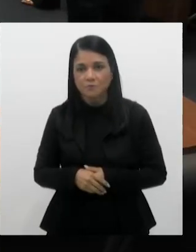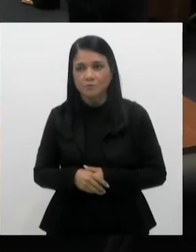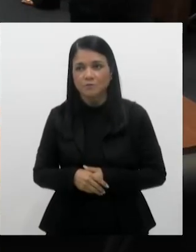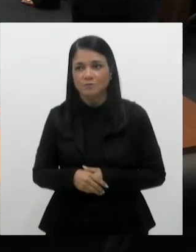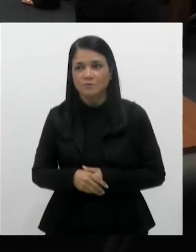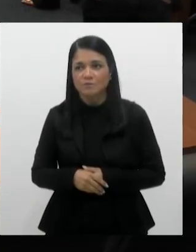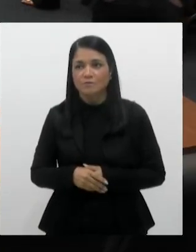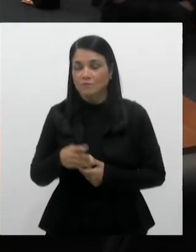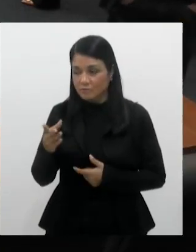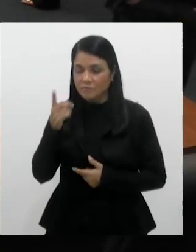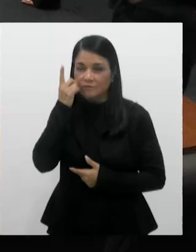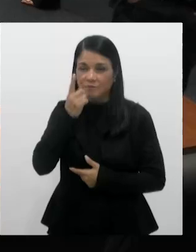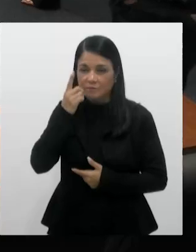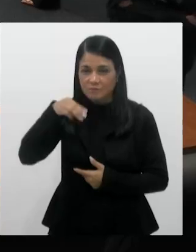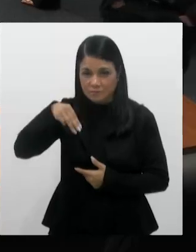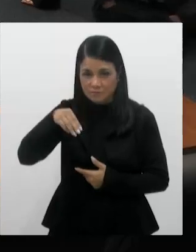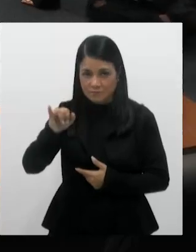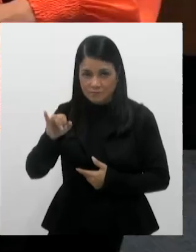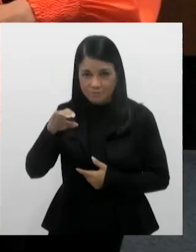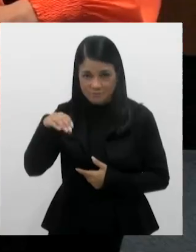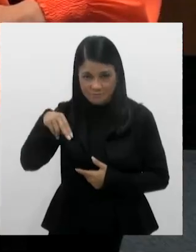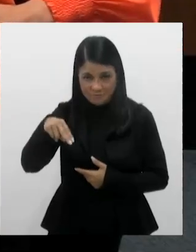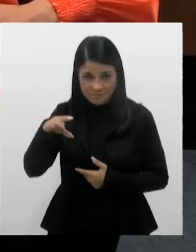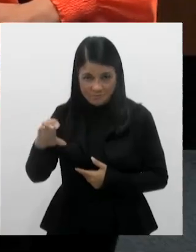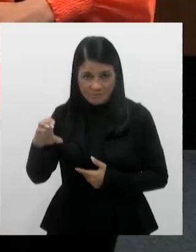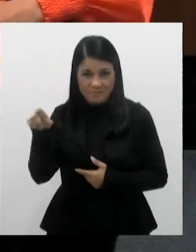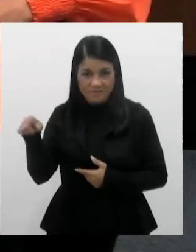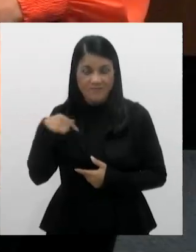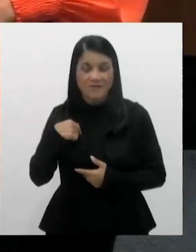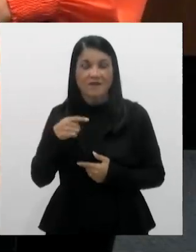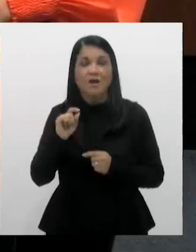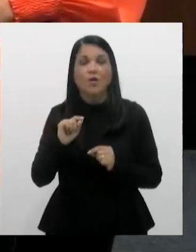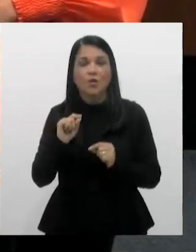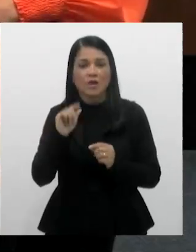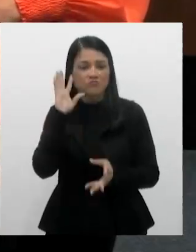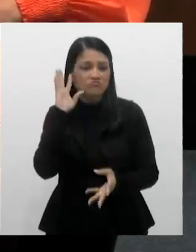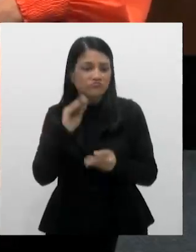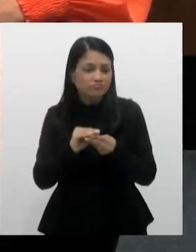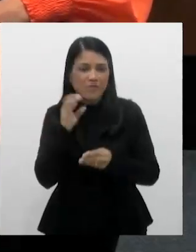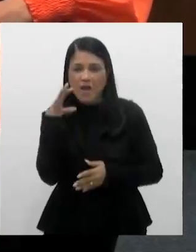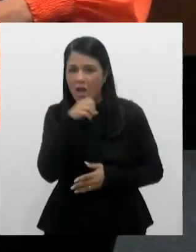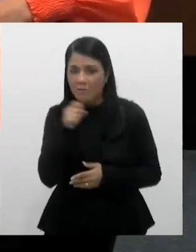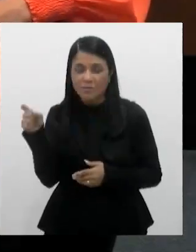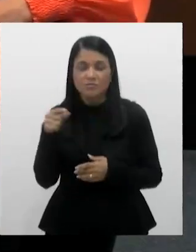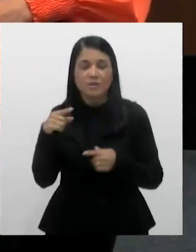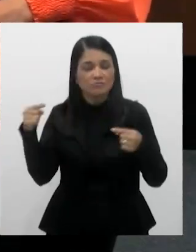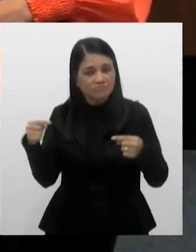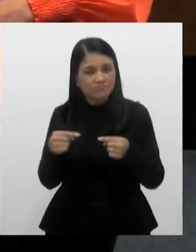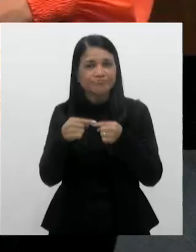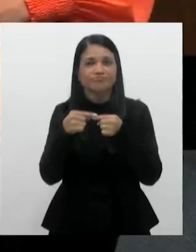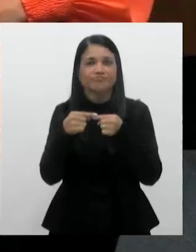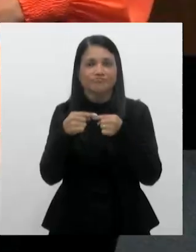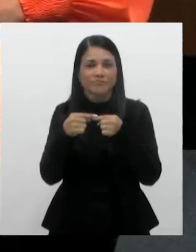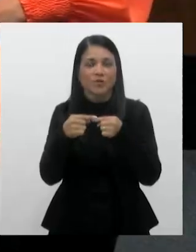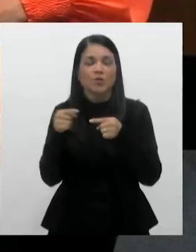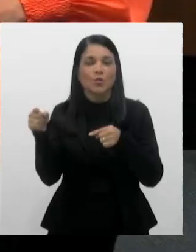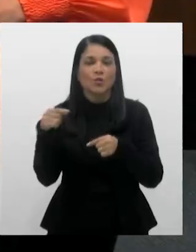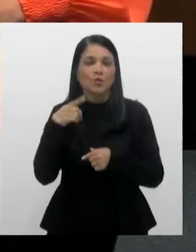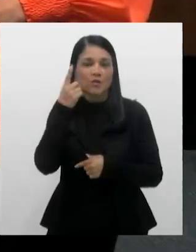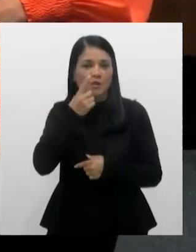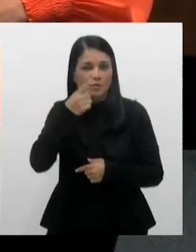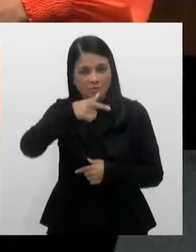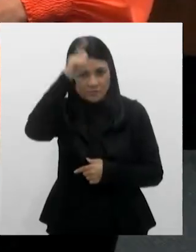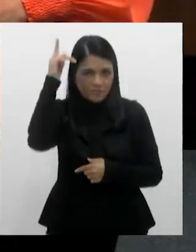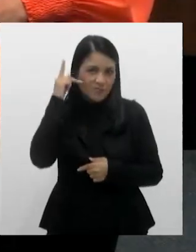Deputado Mink. É bem rápido, mas era para referendar o que acabou de dizer aqui o deputado Luiz Paulo. Eu também sou um